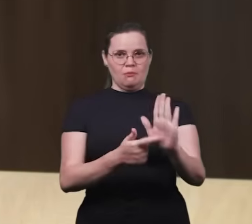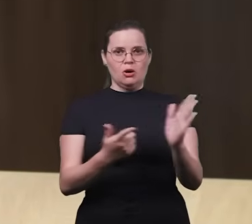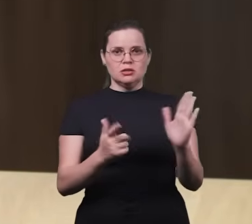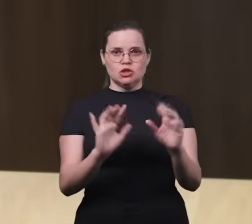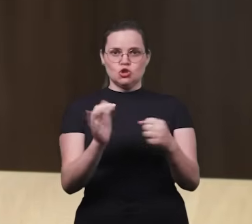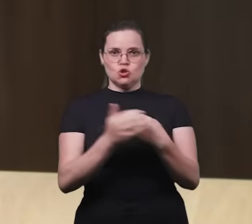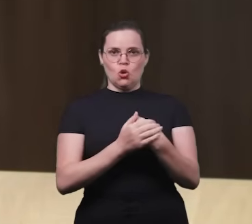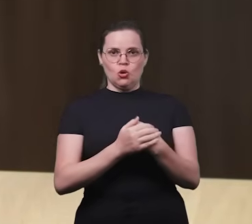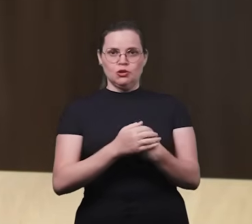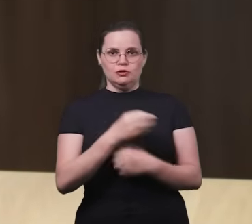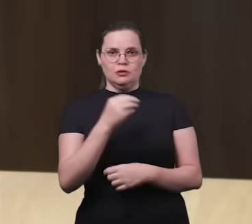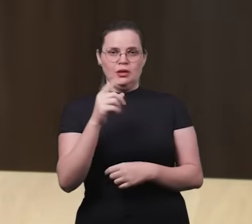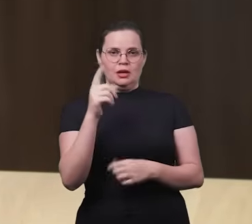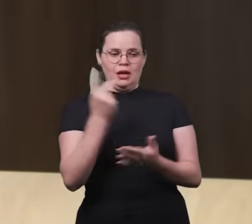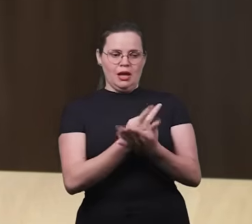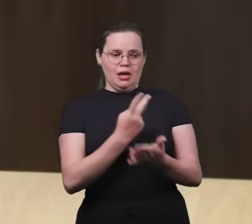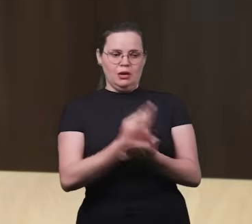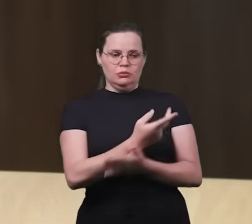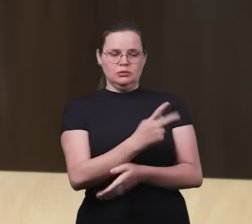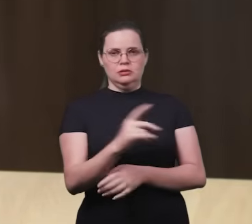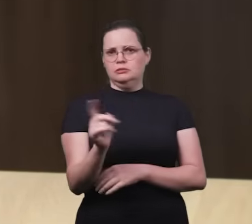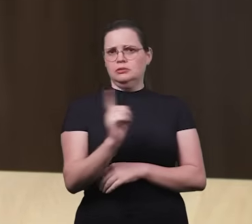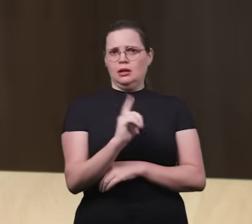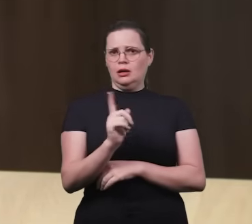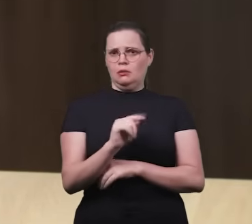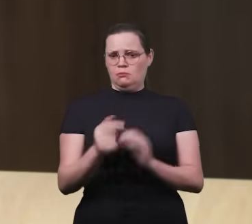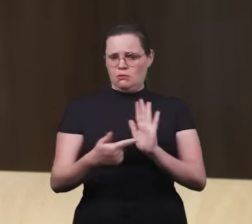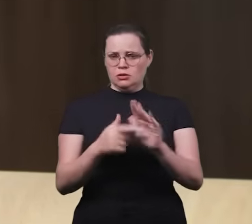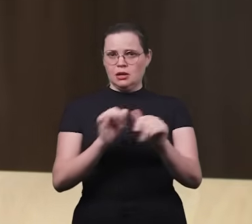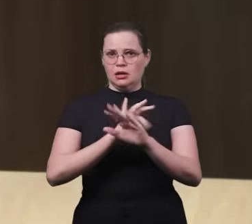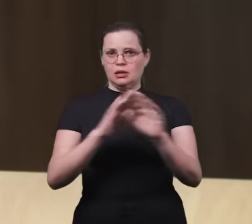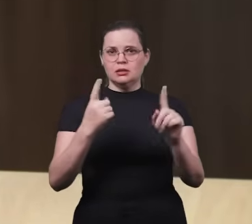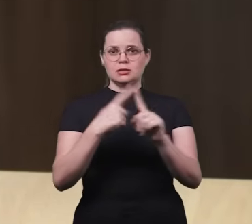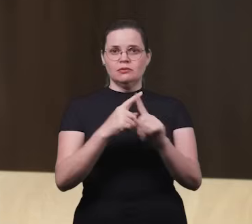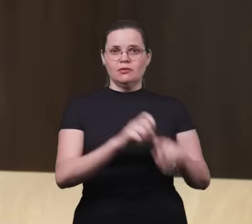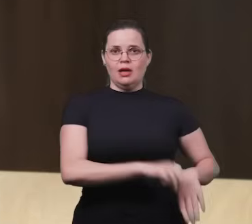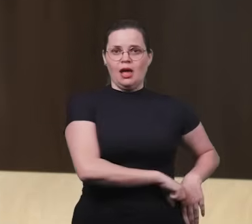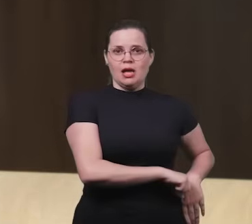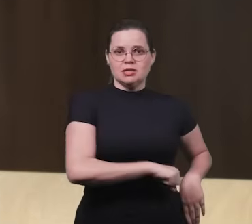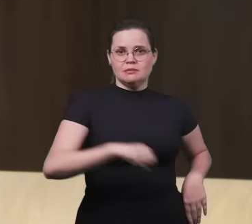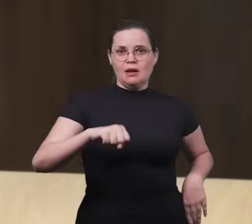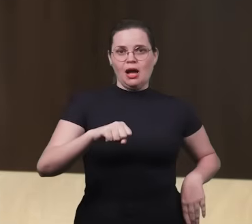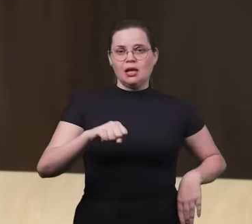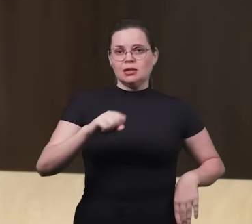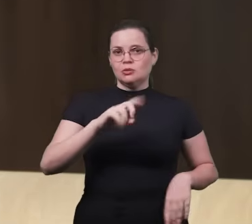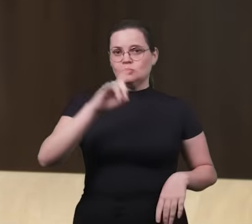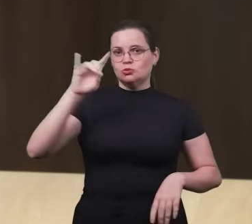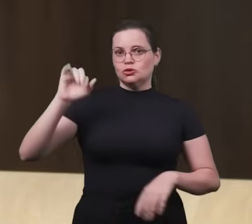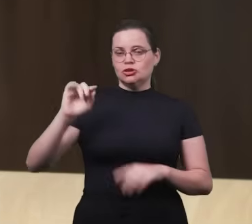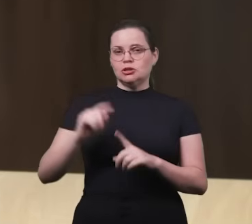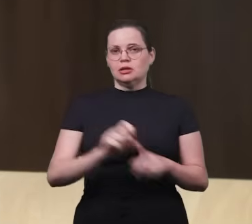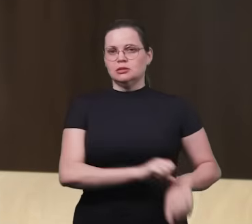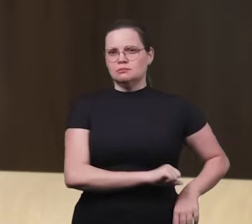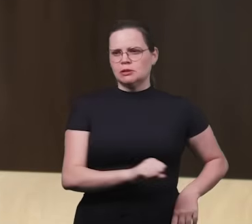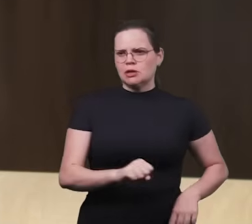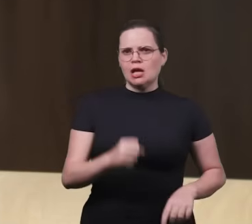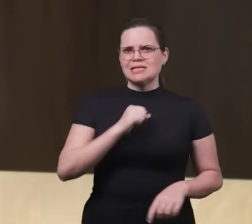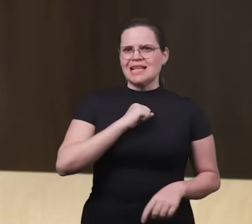em certo momento que ele, com uma espada, cortou a orelha de Malco, o servo do